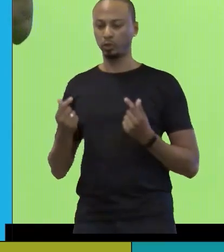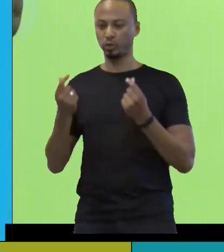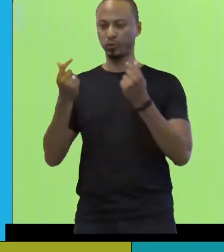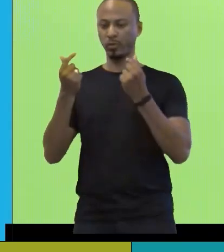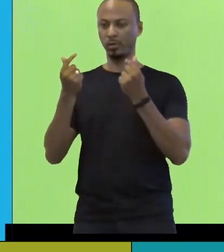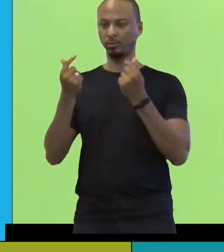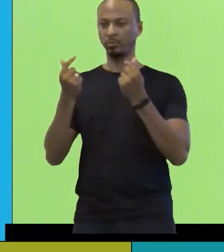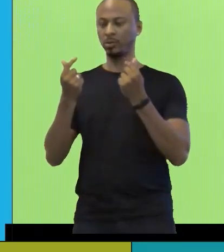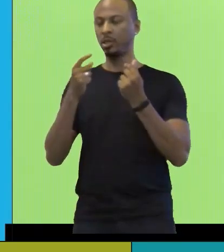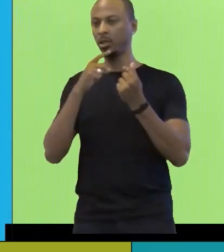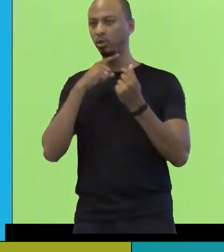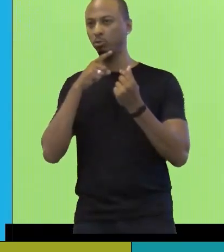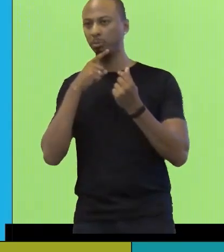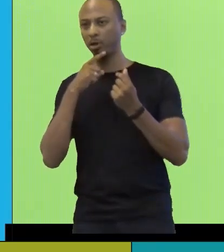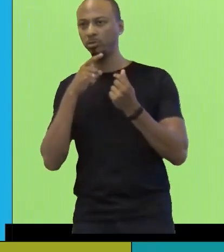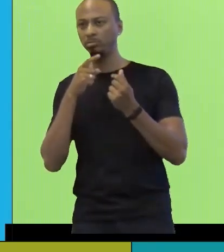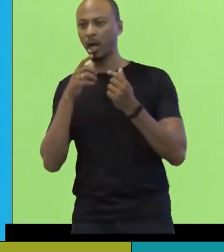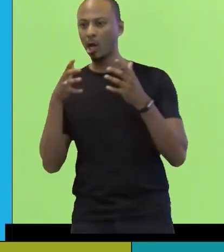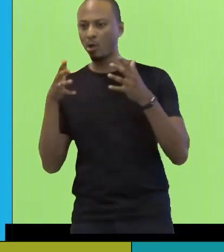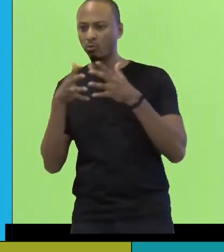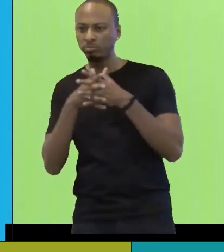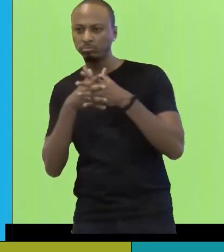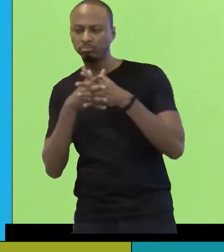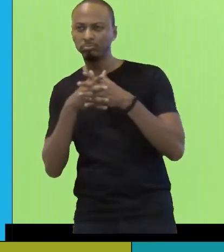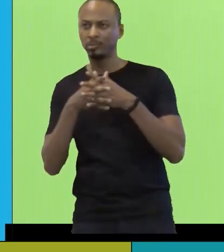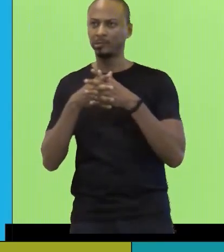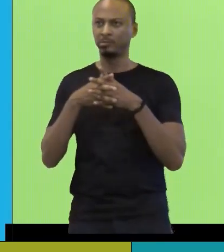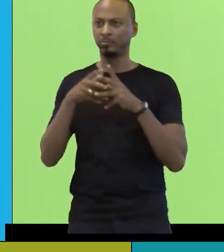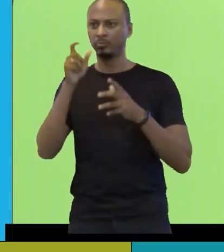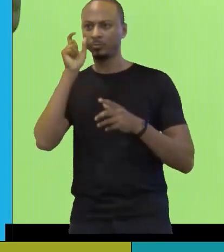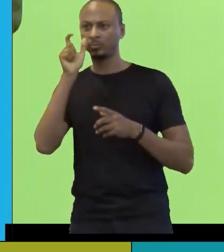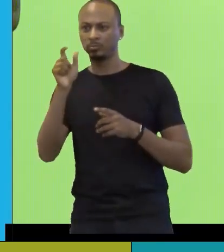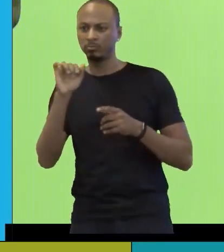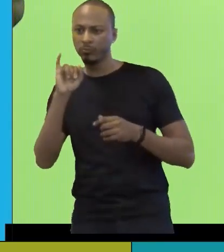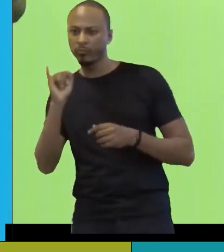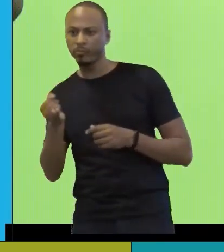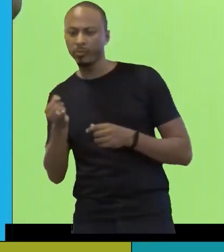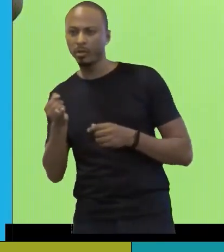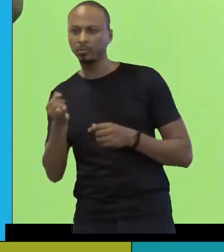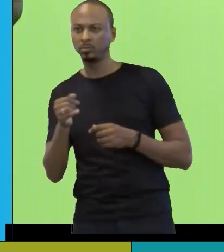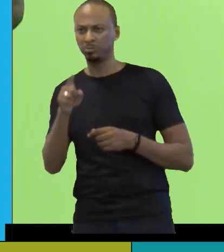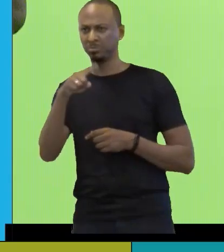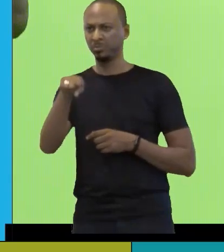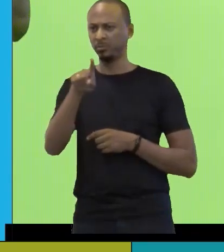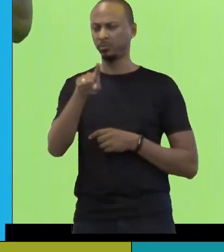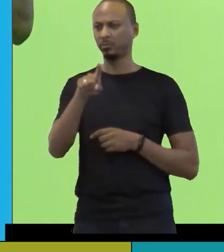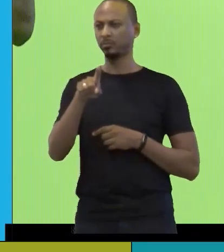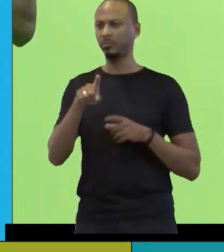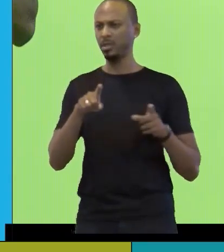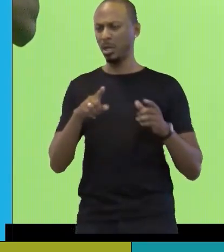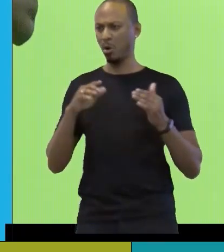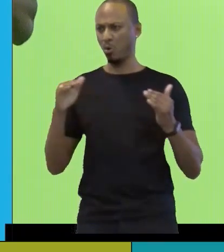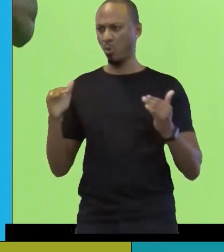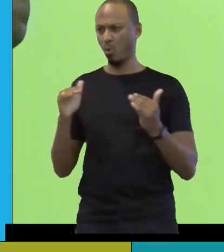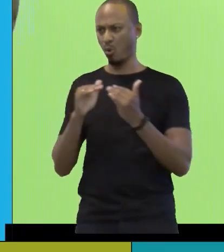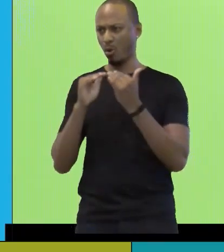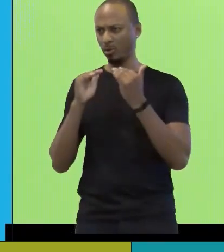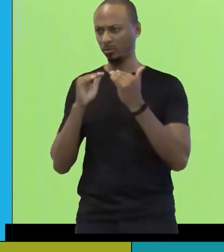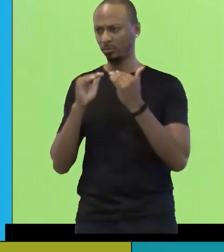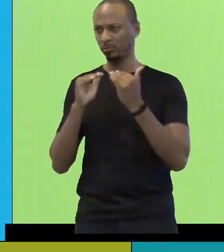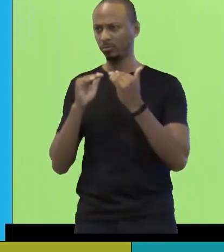mero oportunismo, você acha que Maquiavel defende que os fins justificam os meios? Sim ou